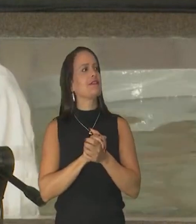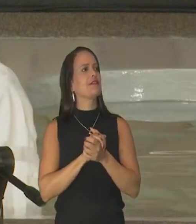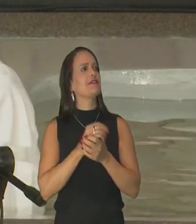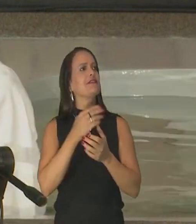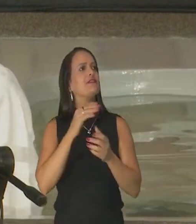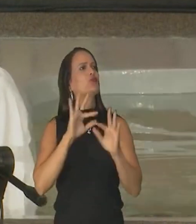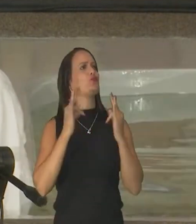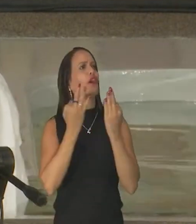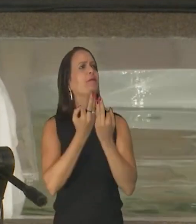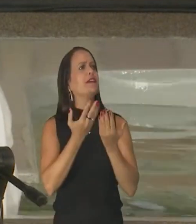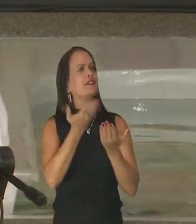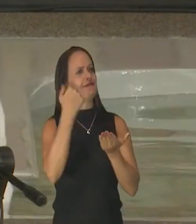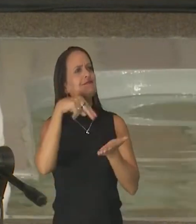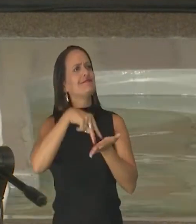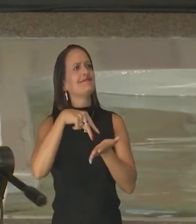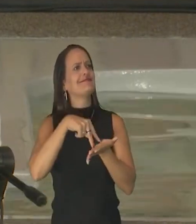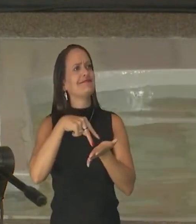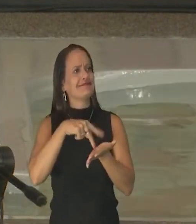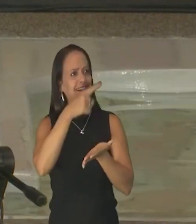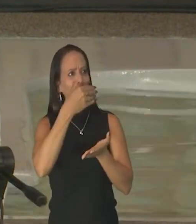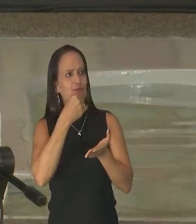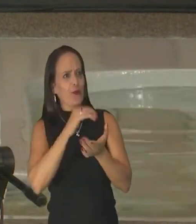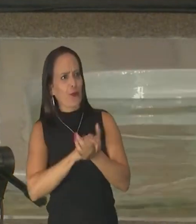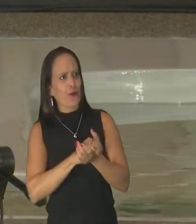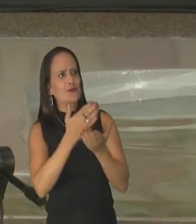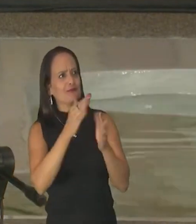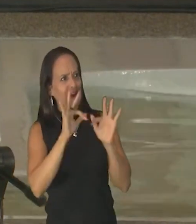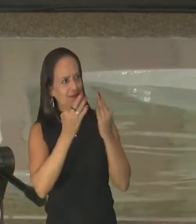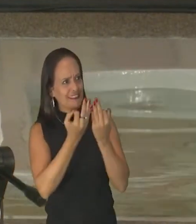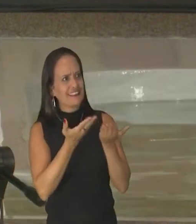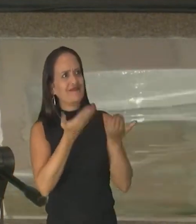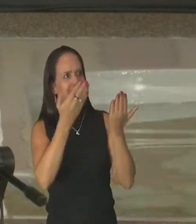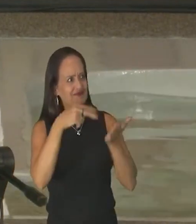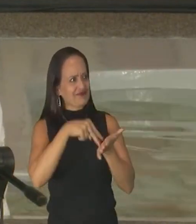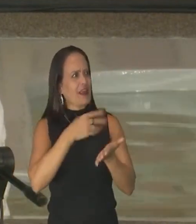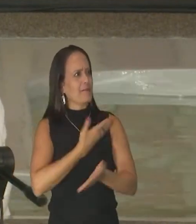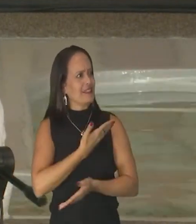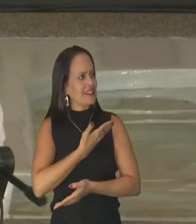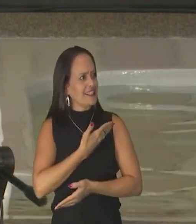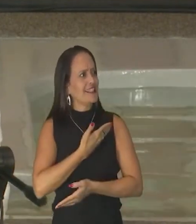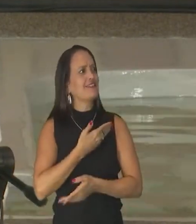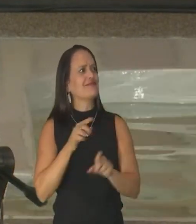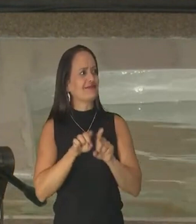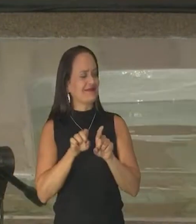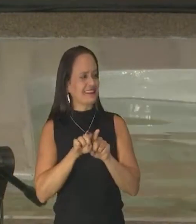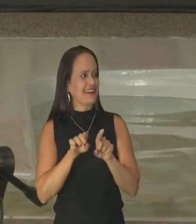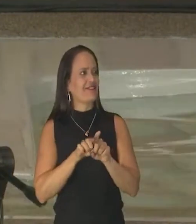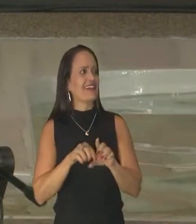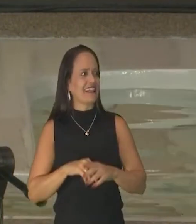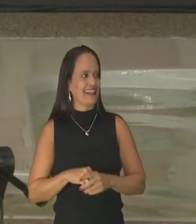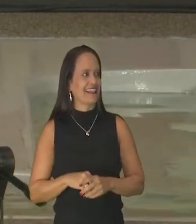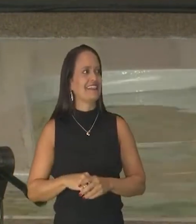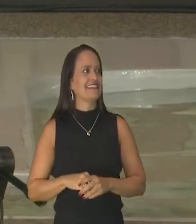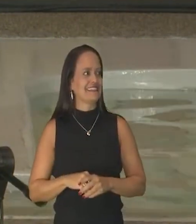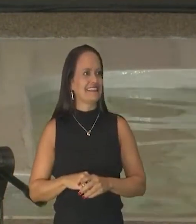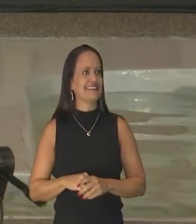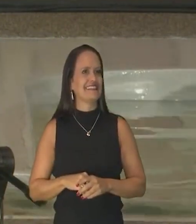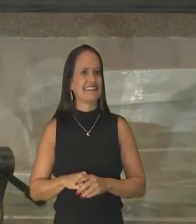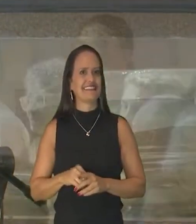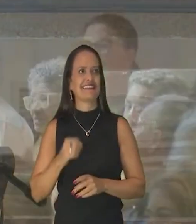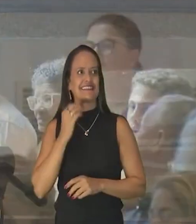pais da Thalita que aqui estão. Por favor, se coloquem de pé. Se temos amigos, outros familiares que vieram participar deste